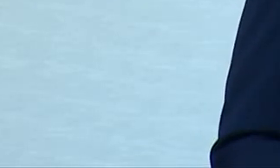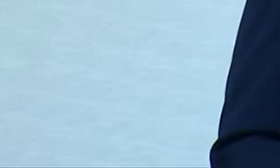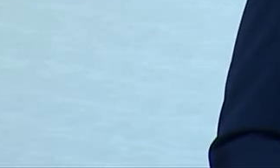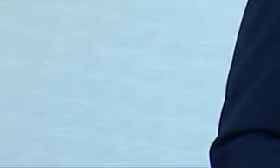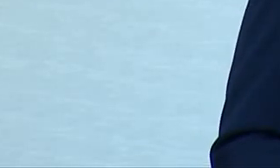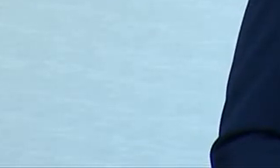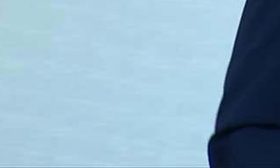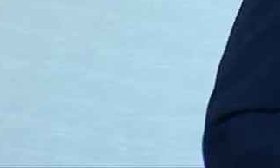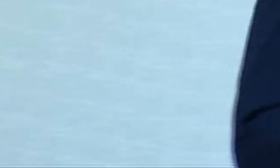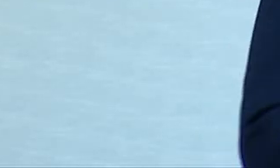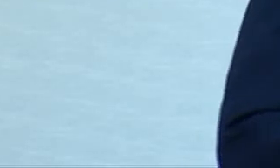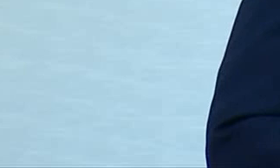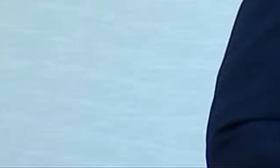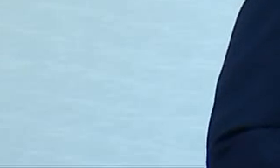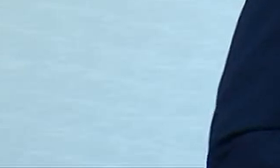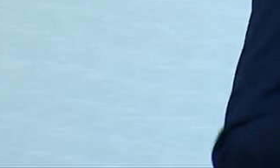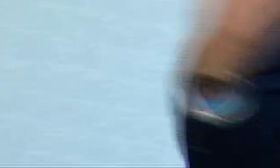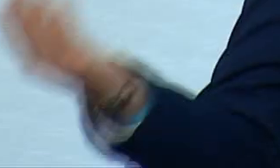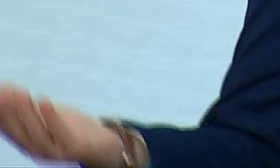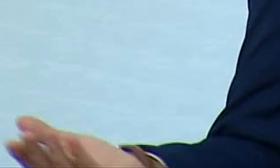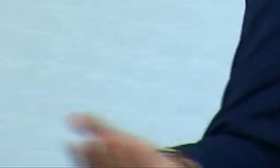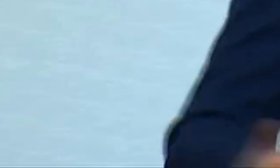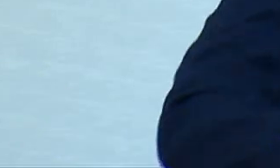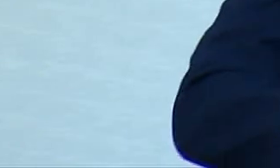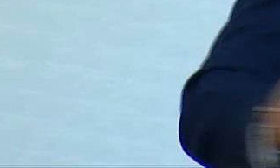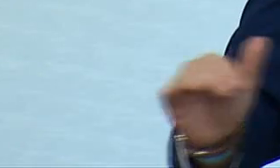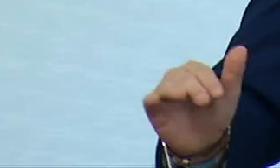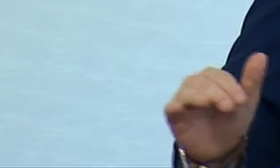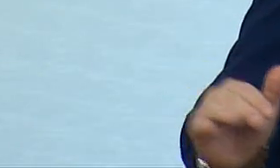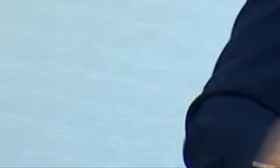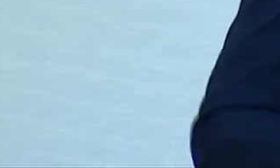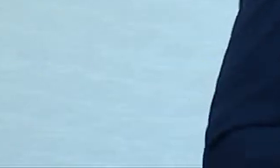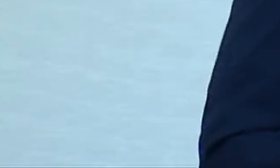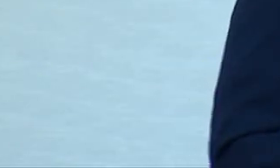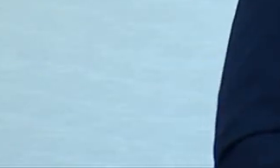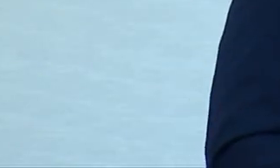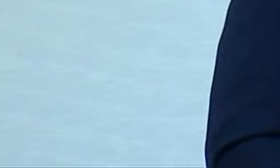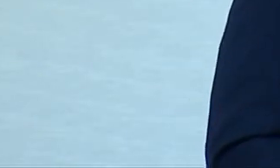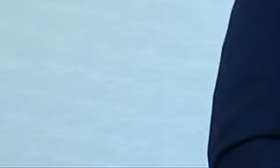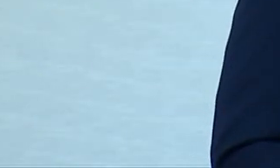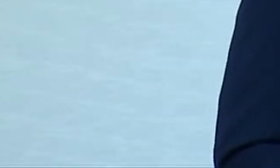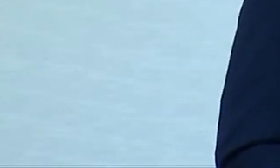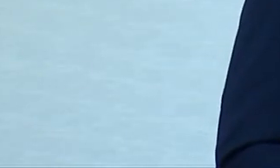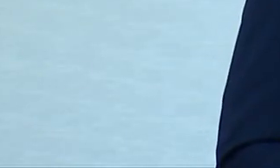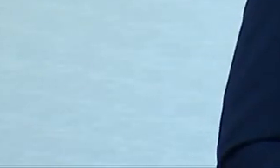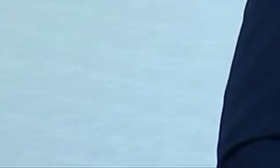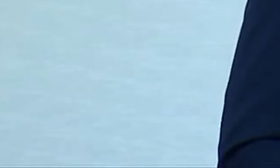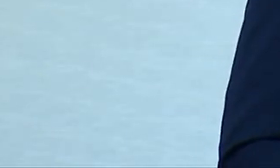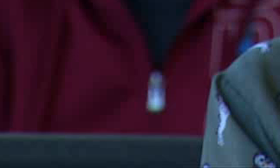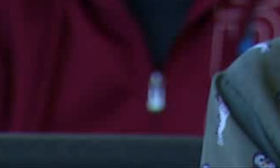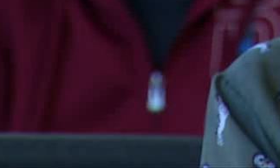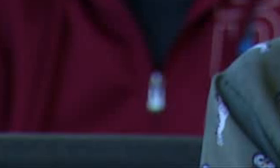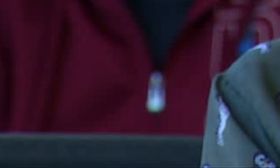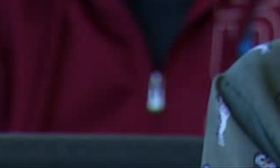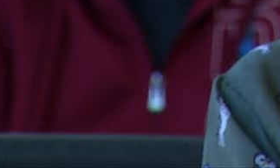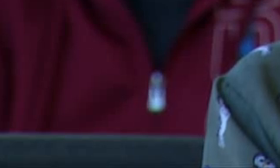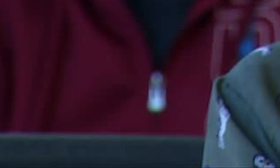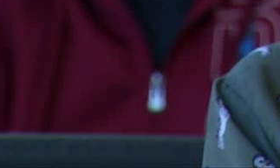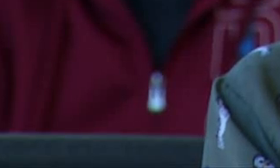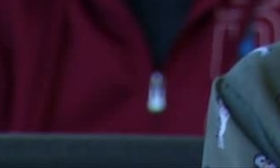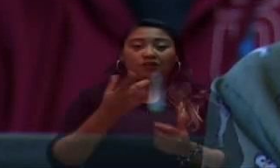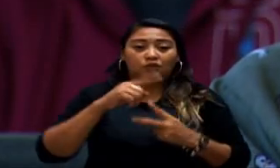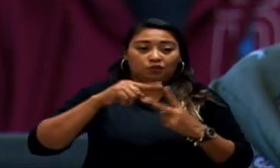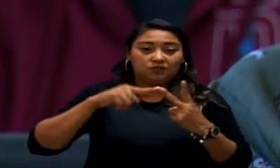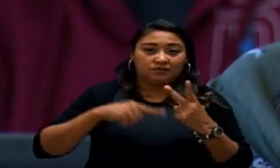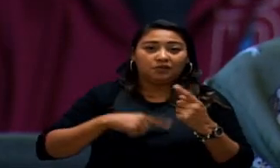melhorou os indicadores, então dá para ou piorou ou não resolveu nada. Vereador, então, eu gostaria, porque assim, quando eu trago a duas